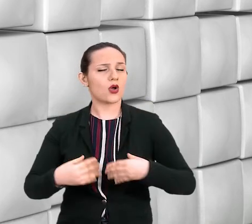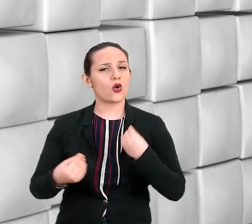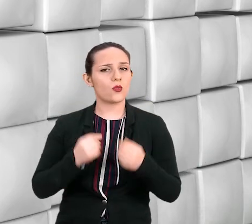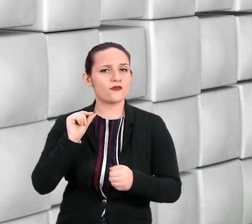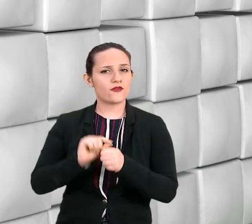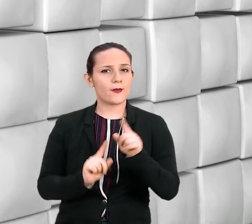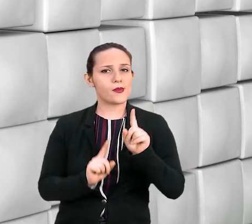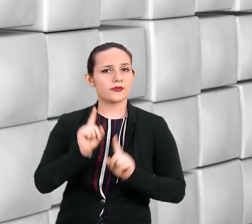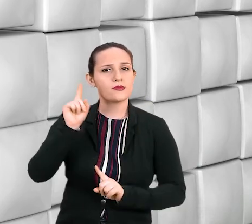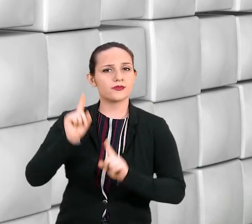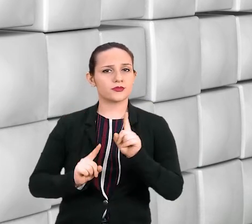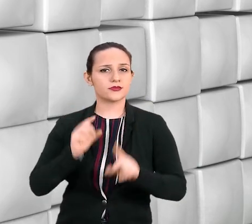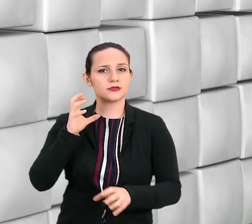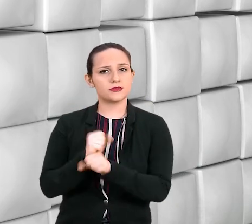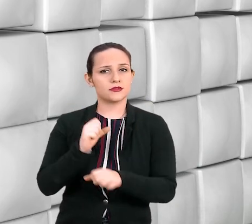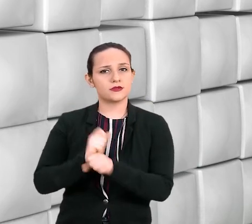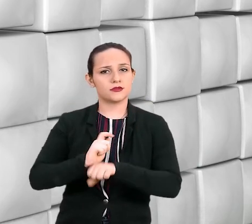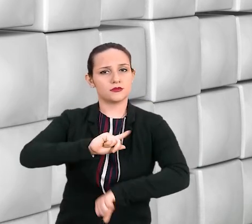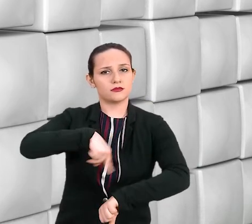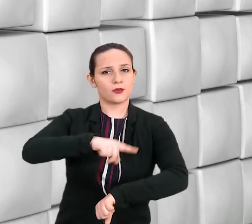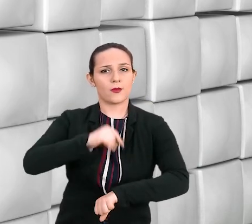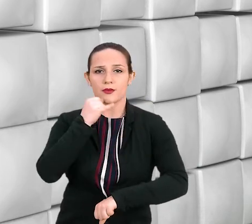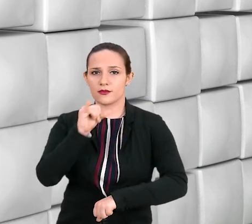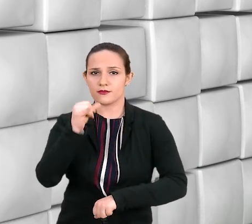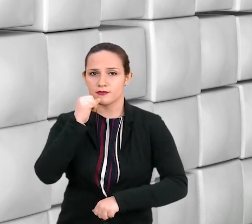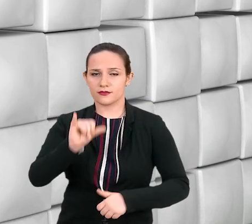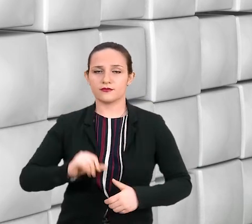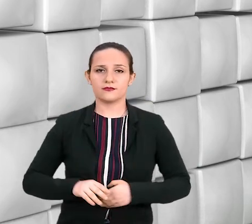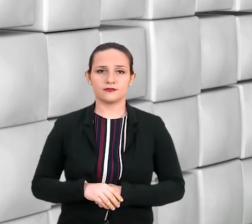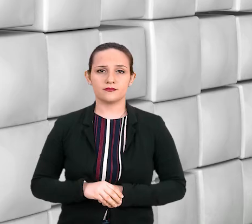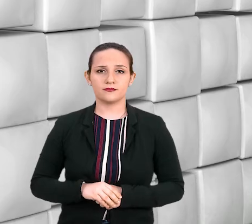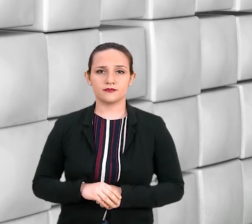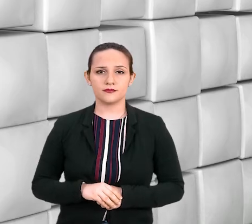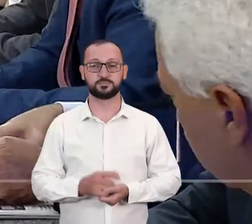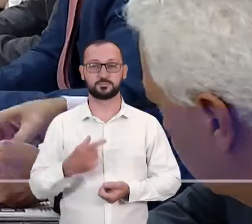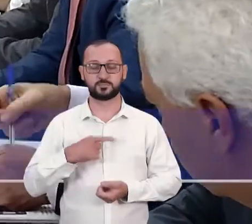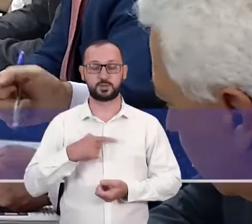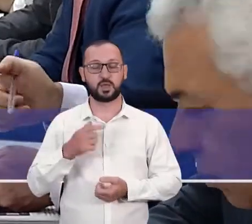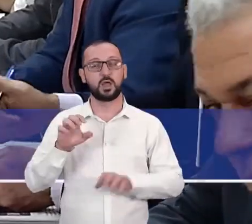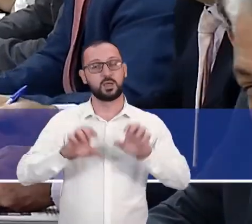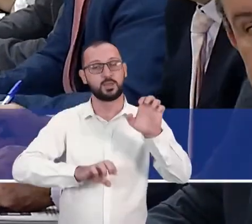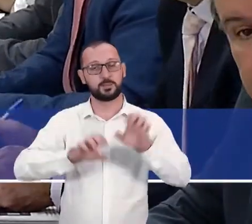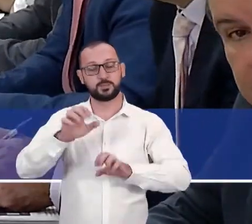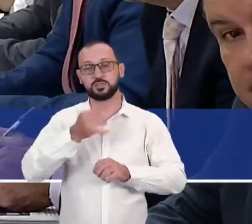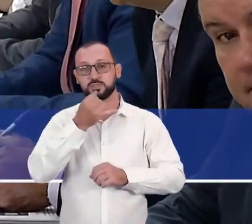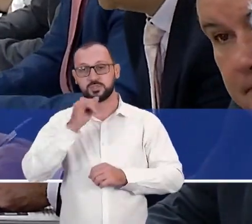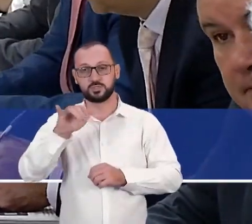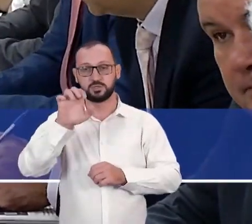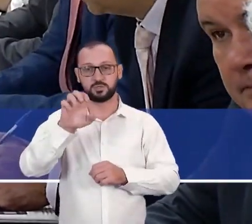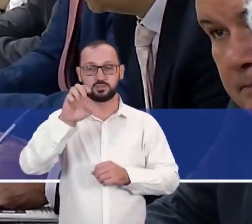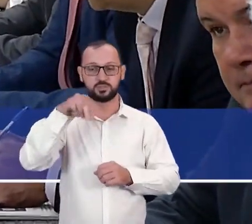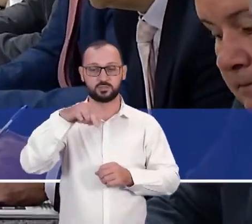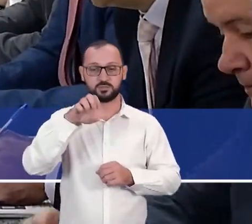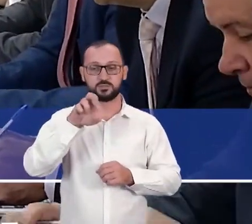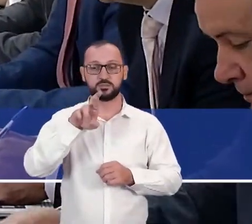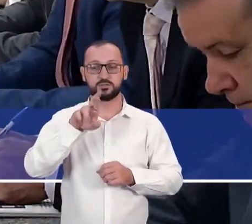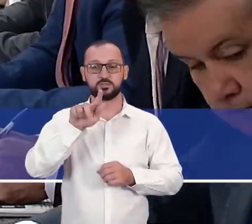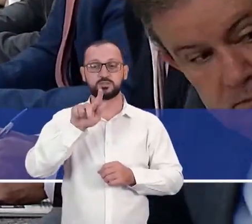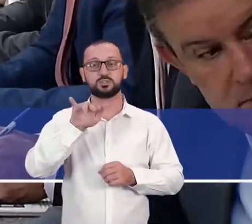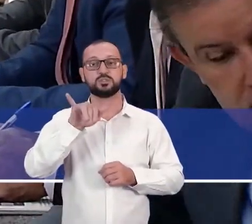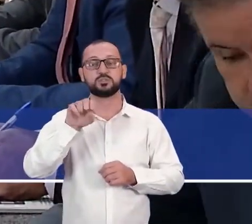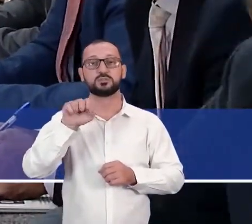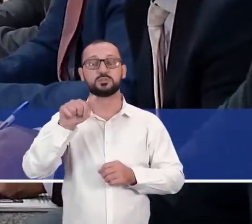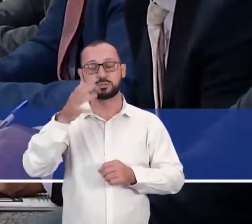para esclarecer métodos de medição nos relógios. Reunião entre deputados e a concessionária de